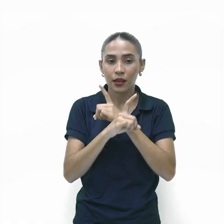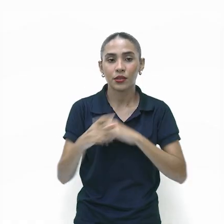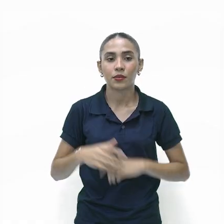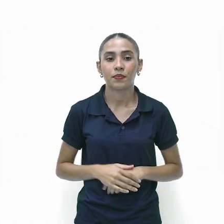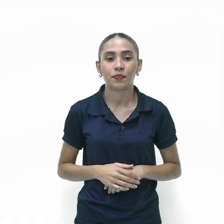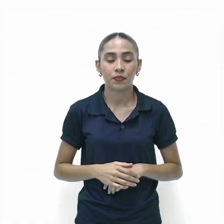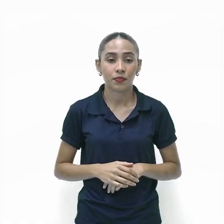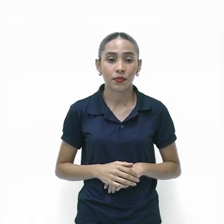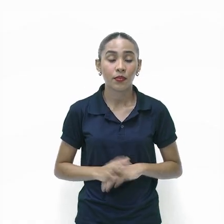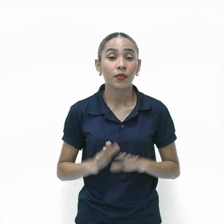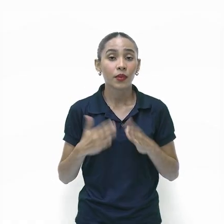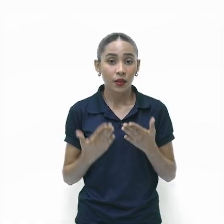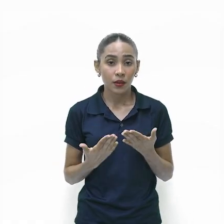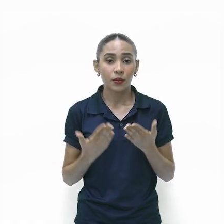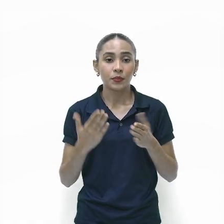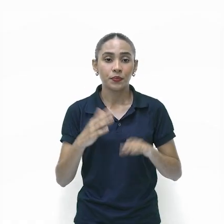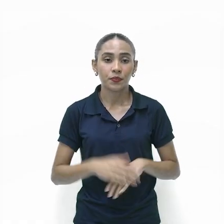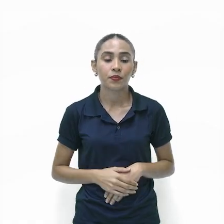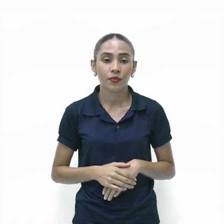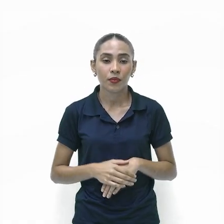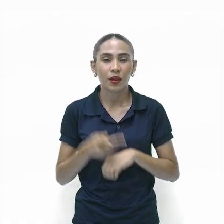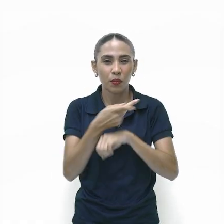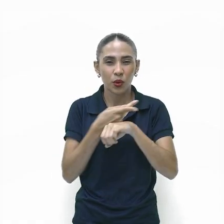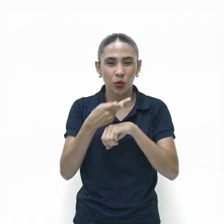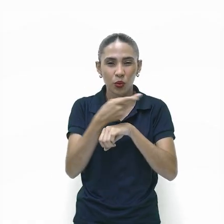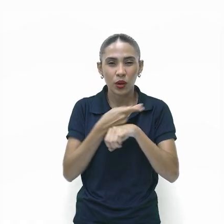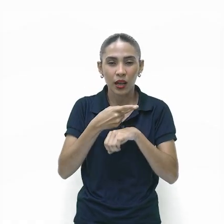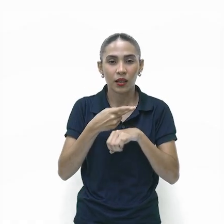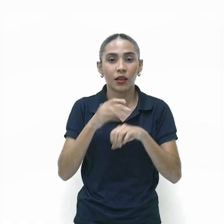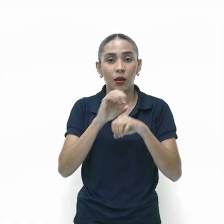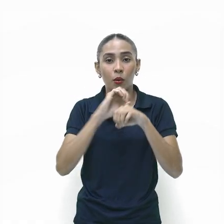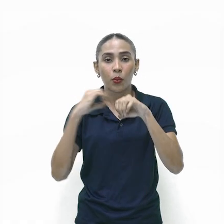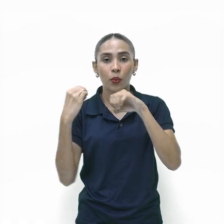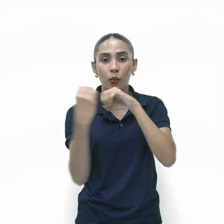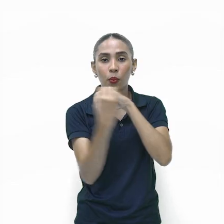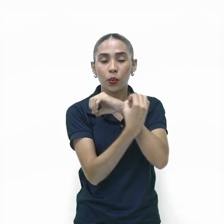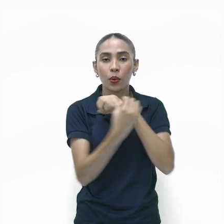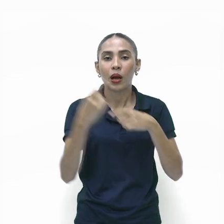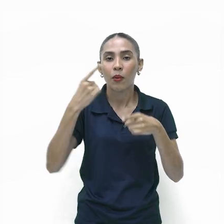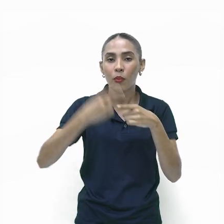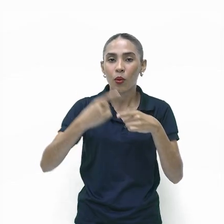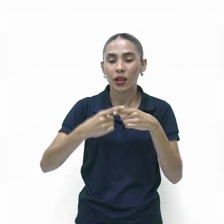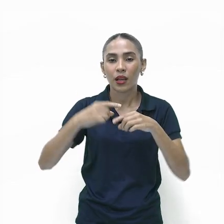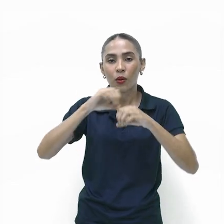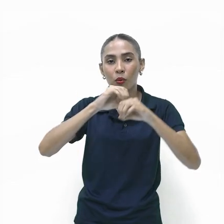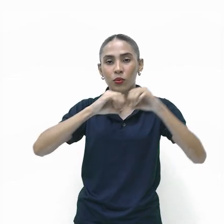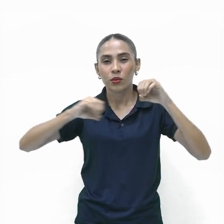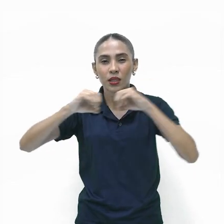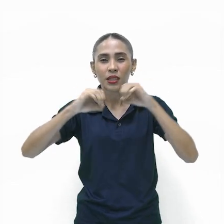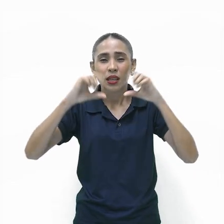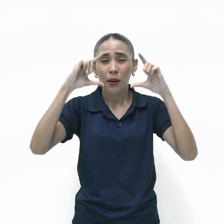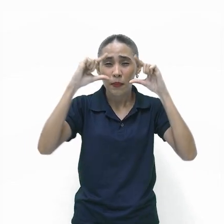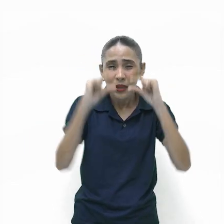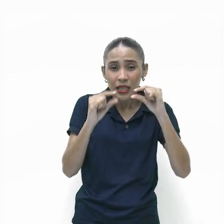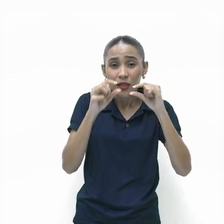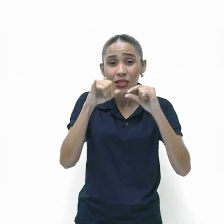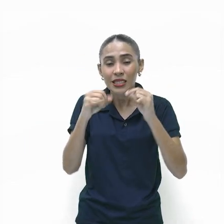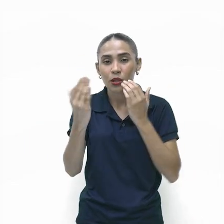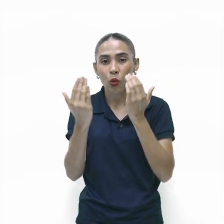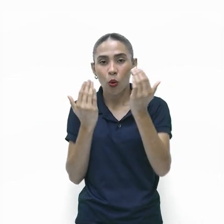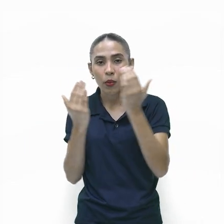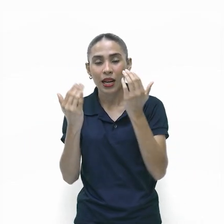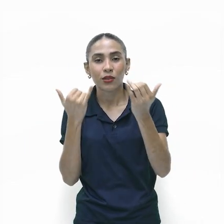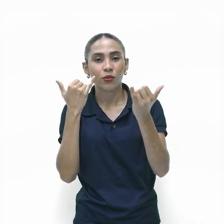aos planetas? É muito difícil buscar um planeta com essas condições de vida, porque os planetas eles são muito pequenos perto